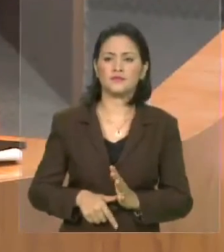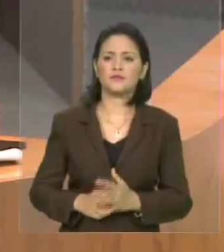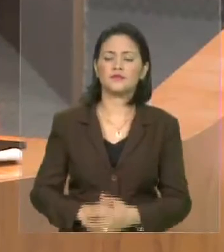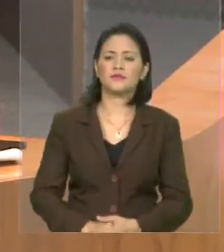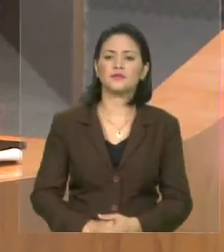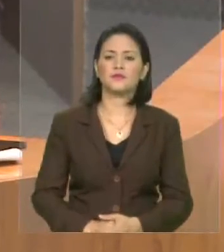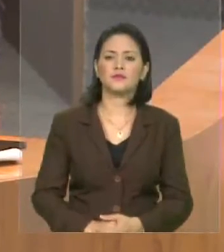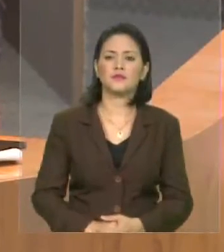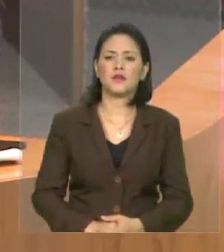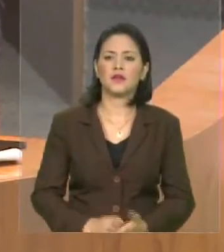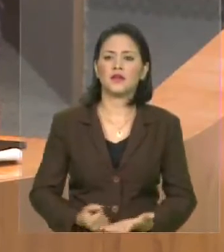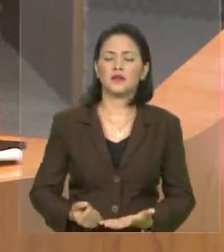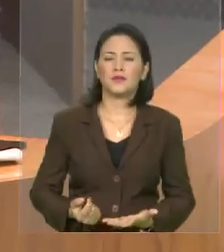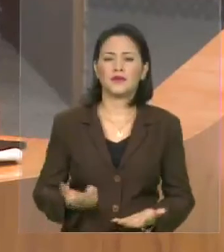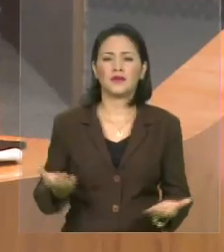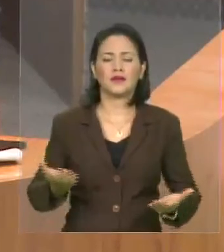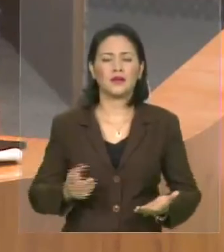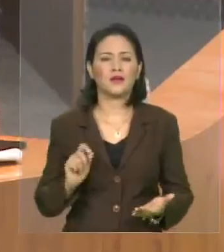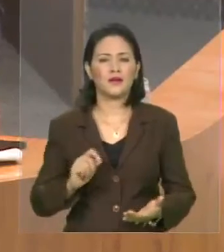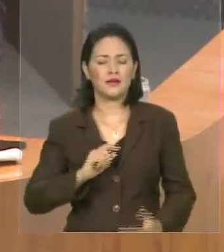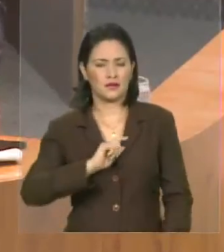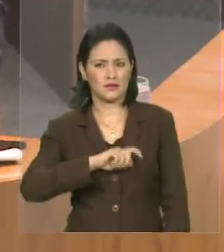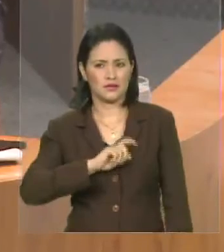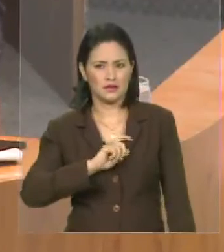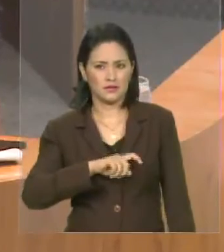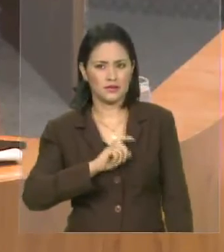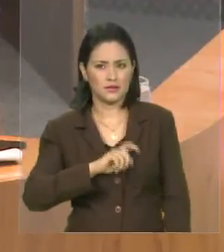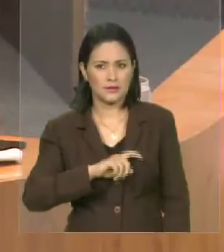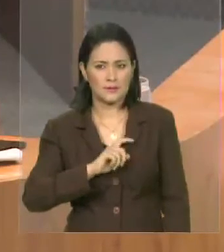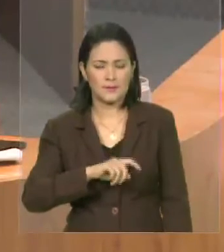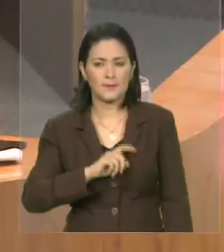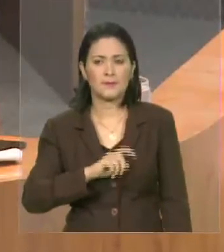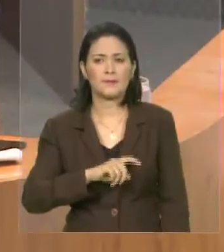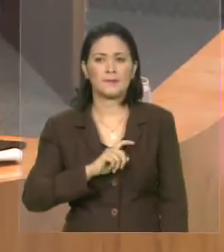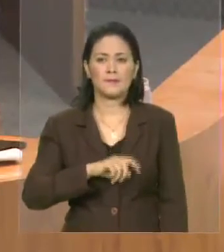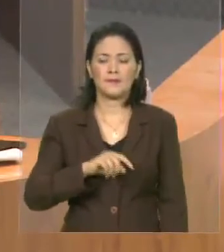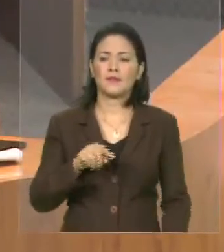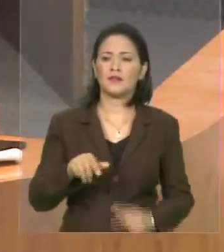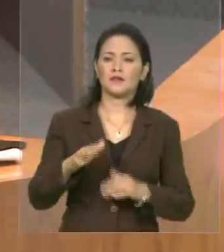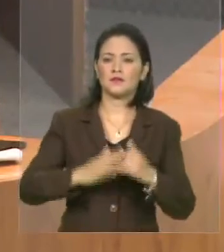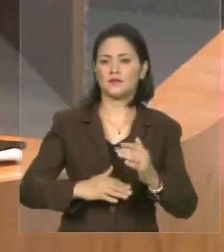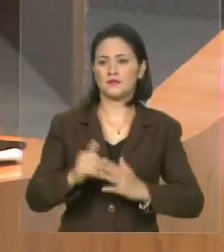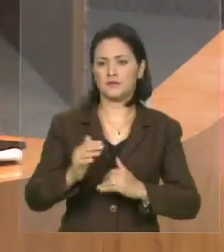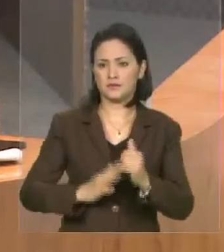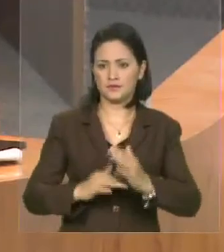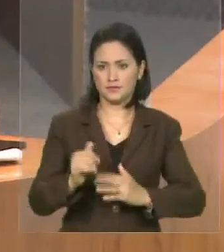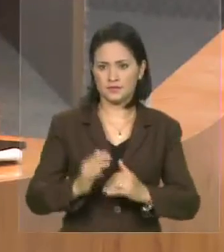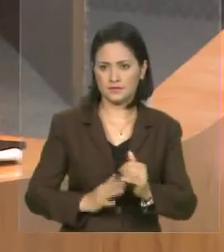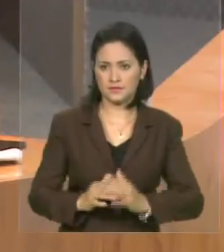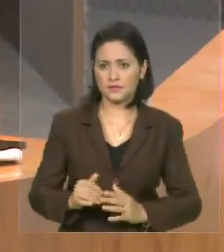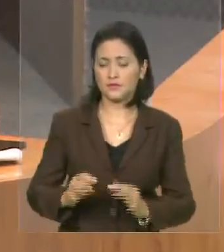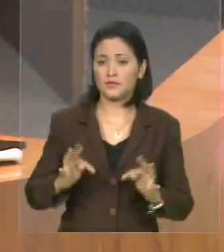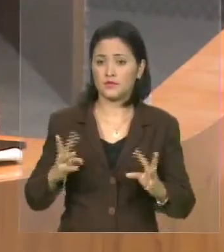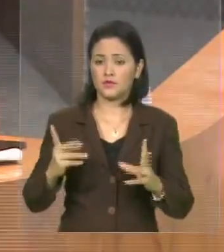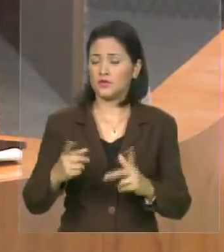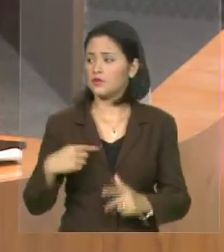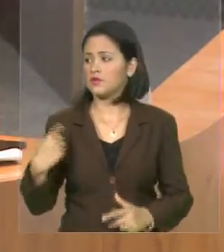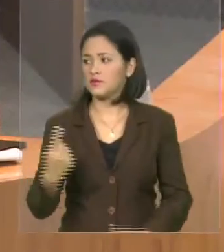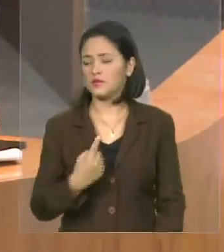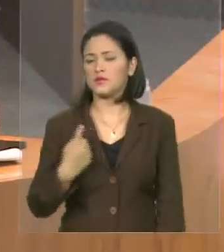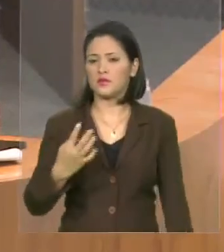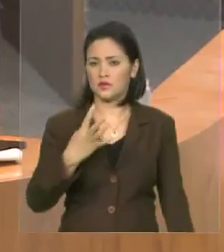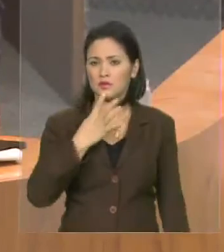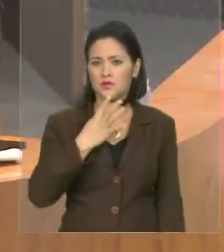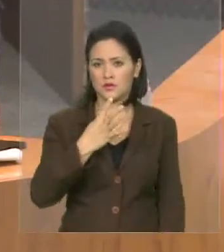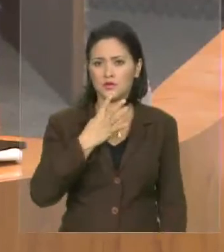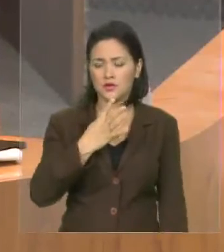tentar ludibriar uma categoria dos agentes de Edemias, que todos nós sabemos é uma categoria formadora